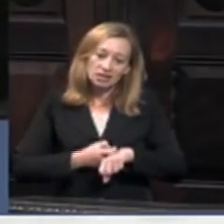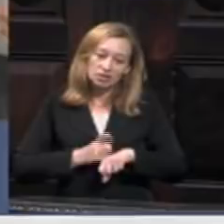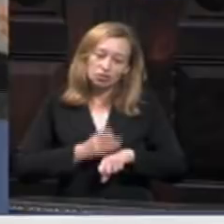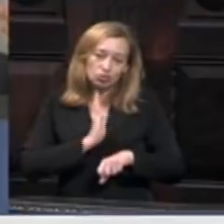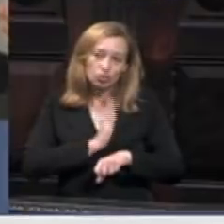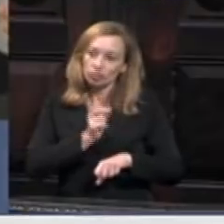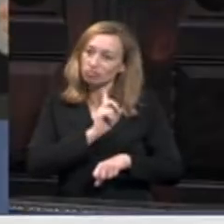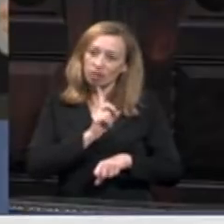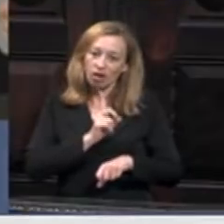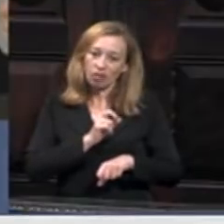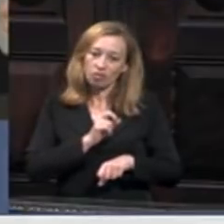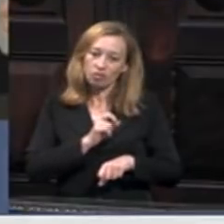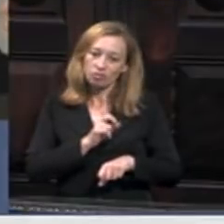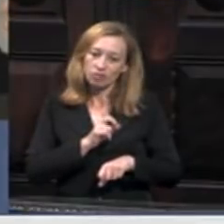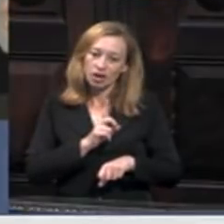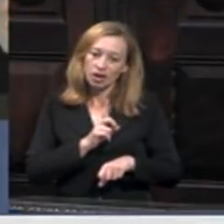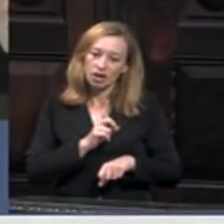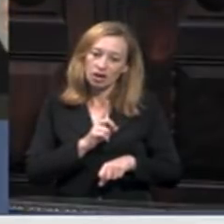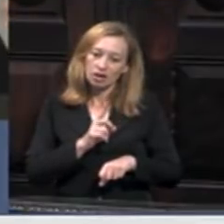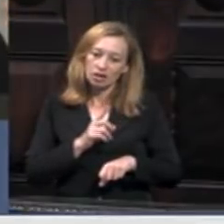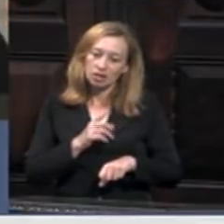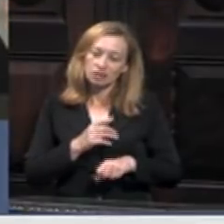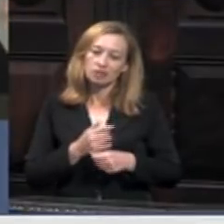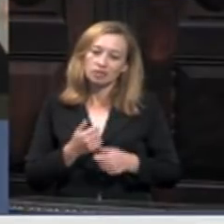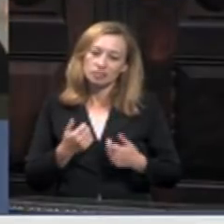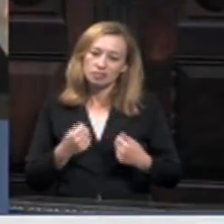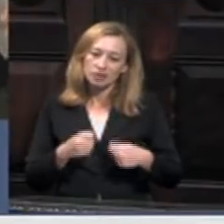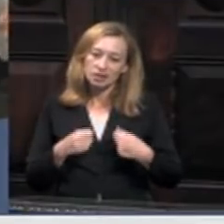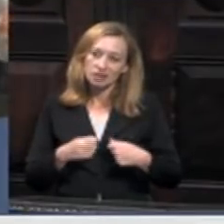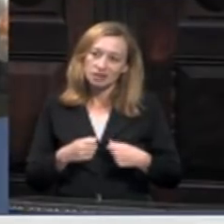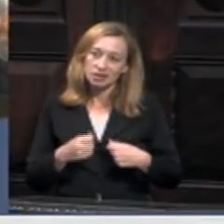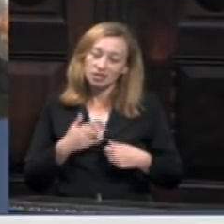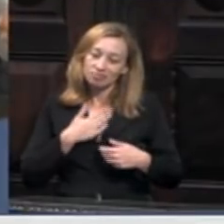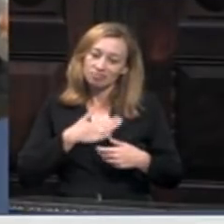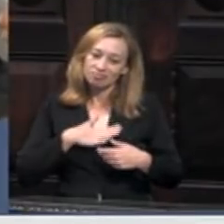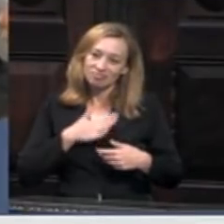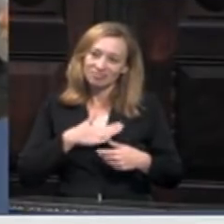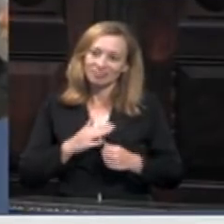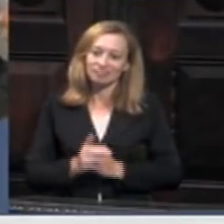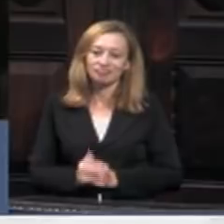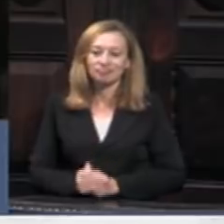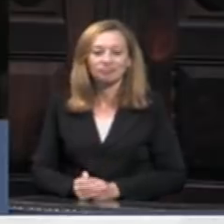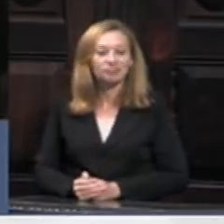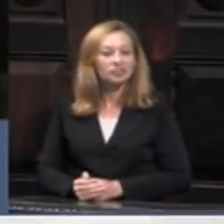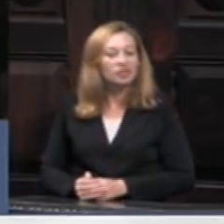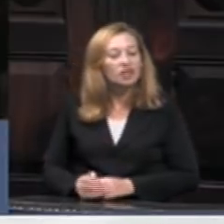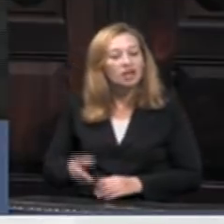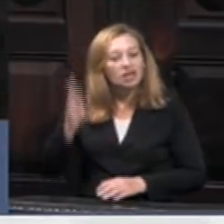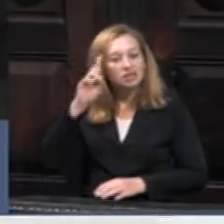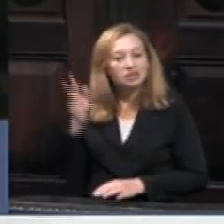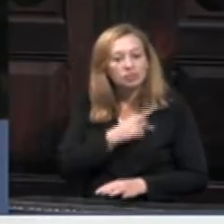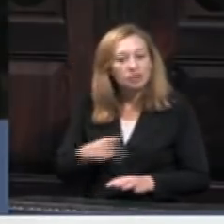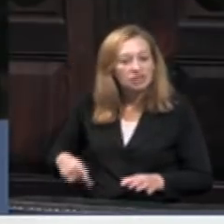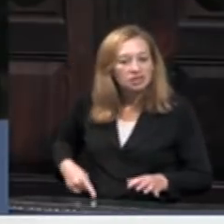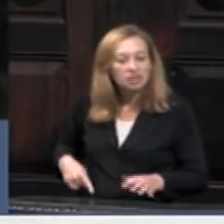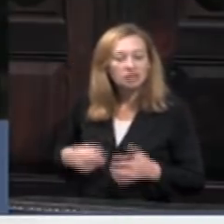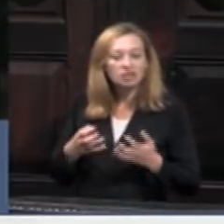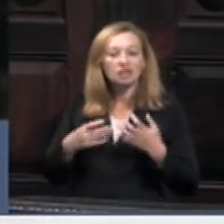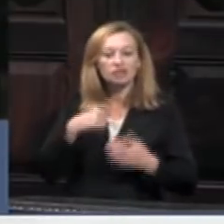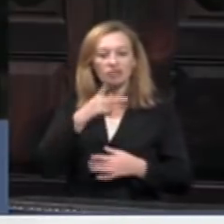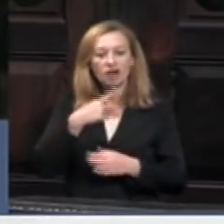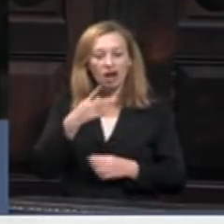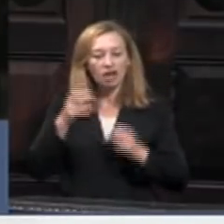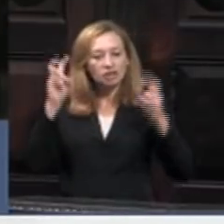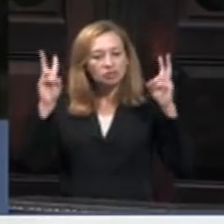Questão de ordem, presidente. Deputado Rosenberg Reis. Presidente, quero pedir ao senhor o destaque